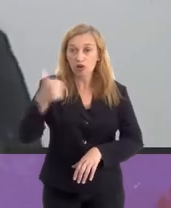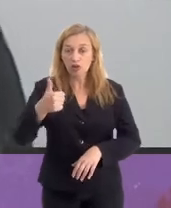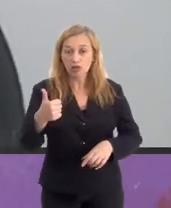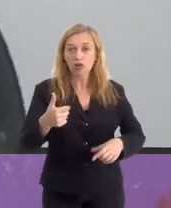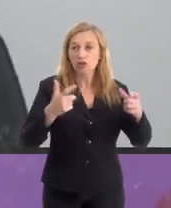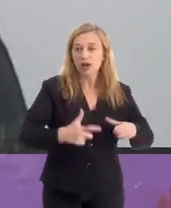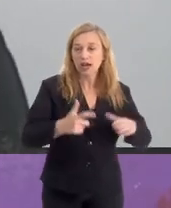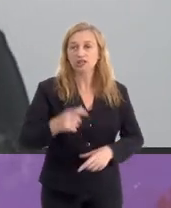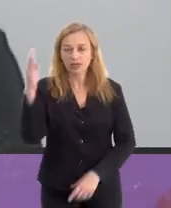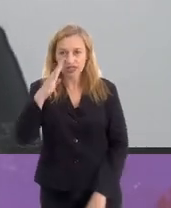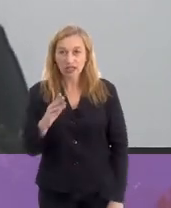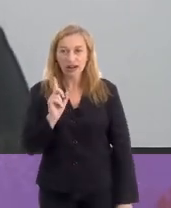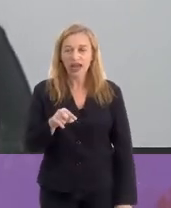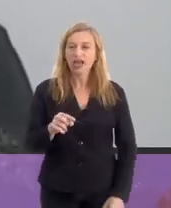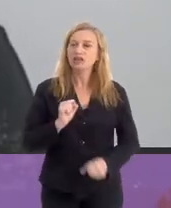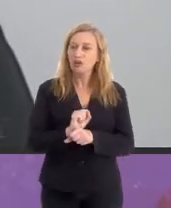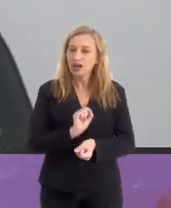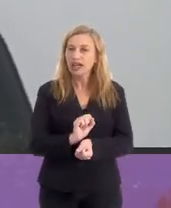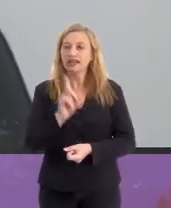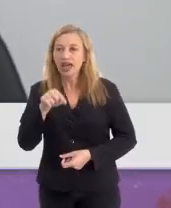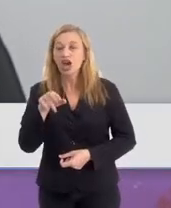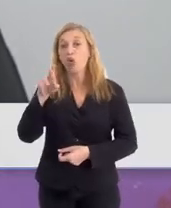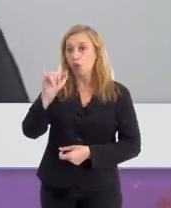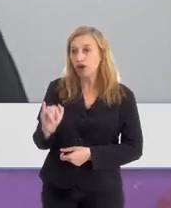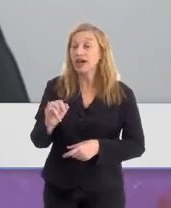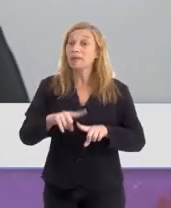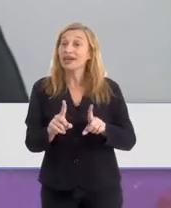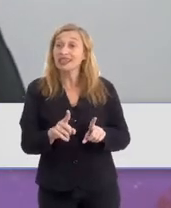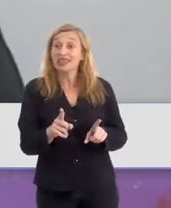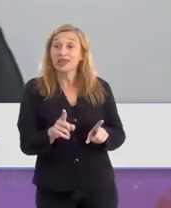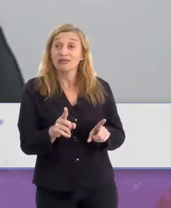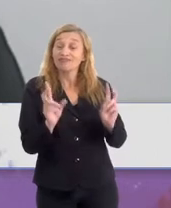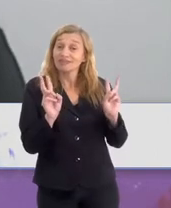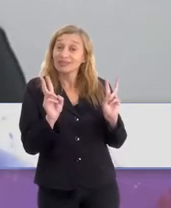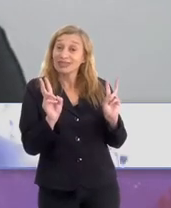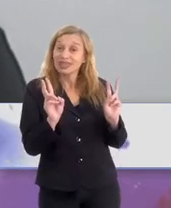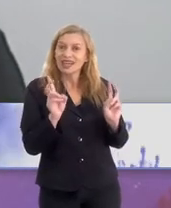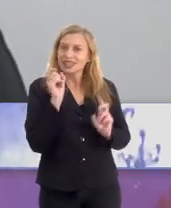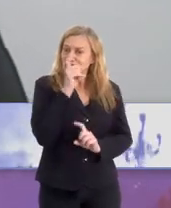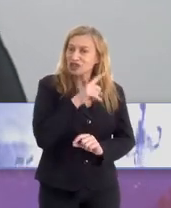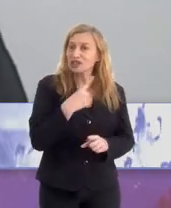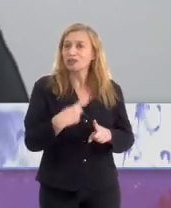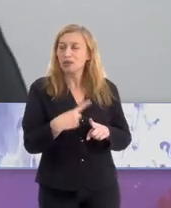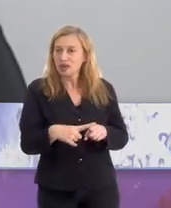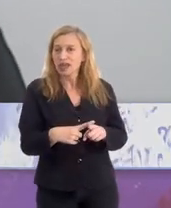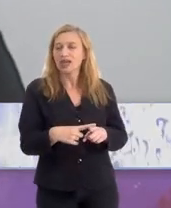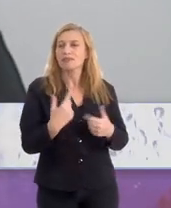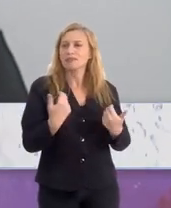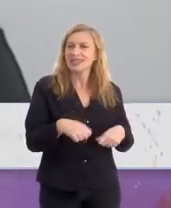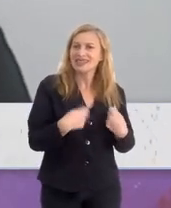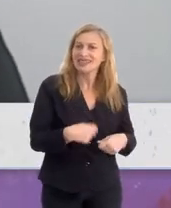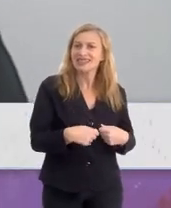disputar os primeiros lugares no brasileiro já era tudo esperava Rui agora é é uma estação muito difícil né